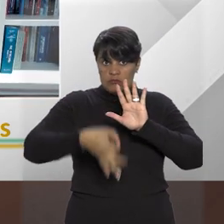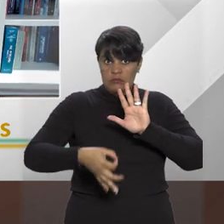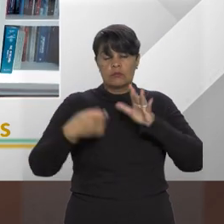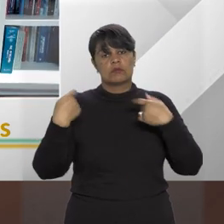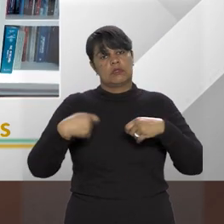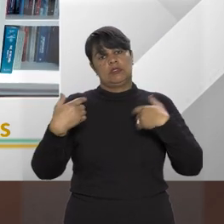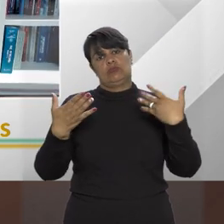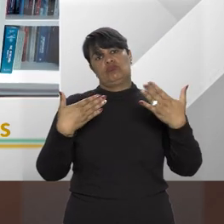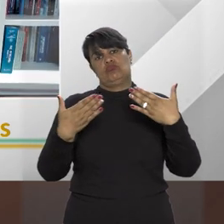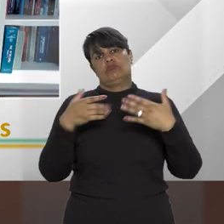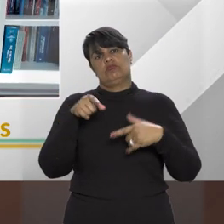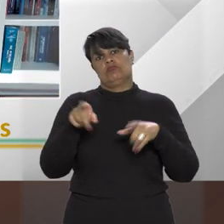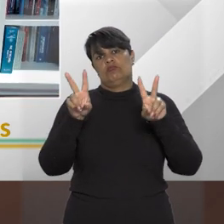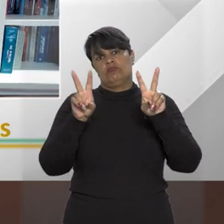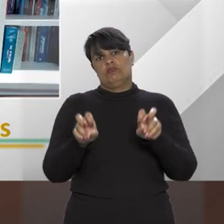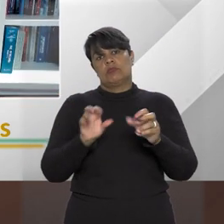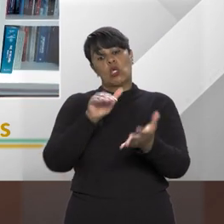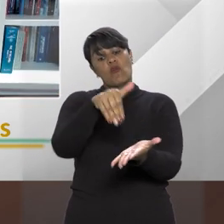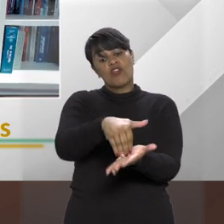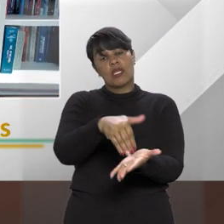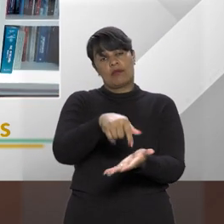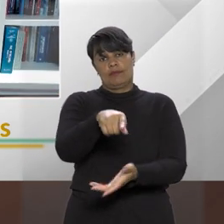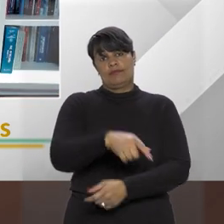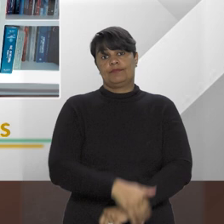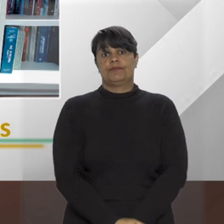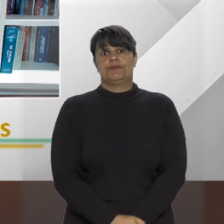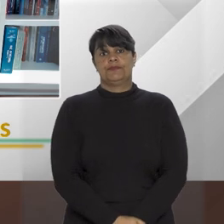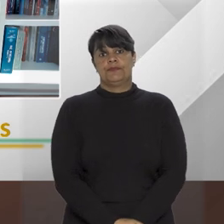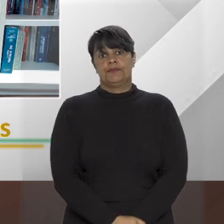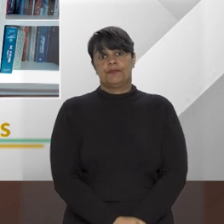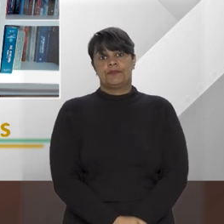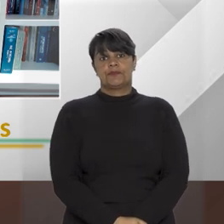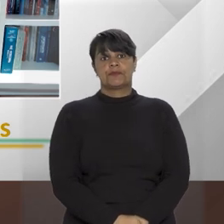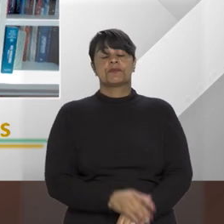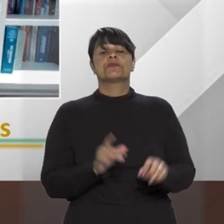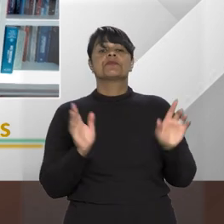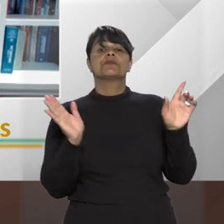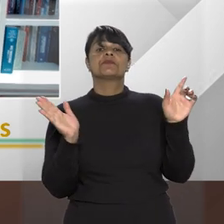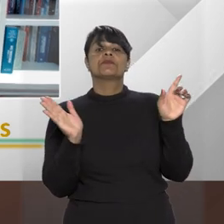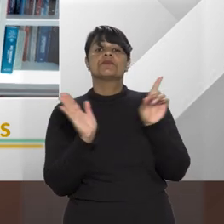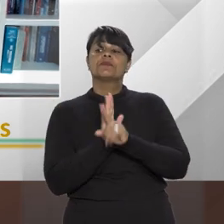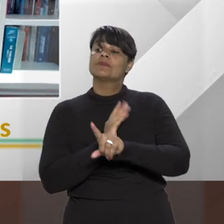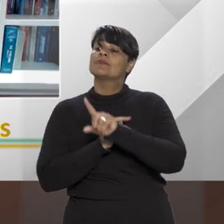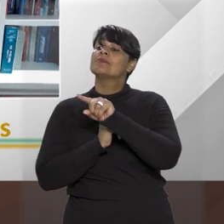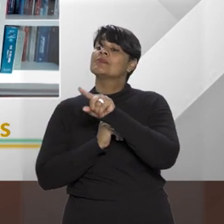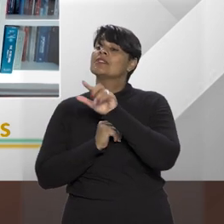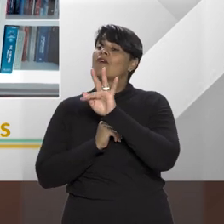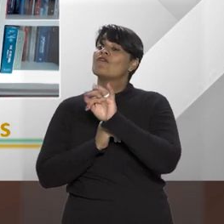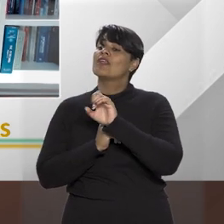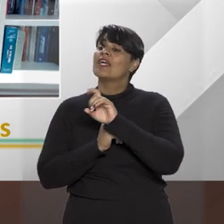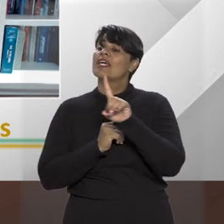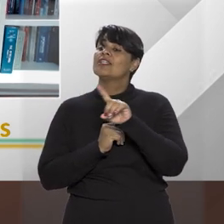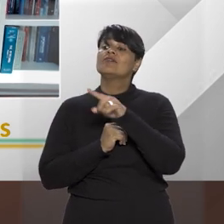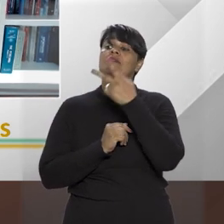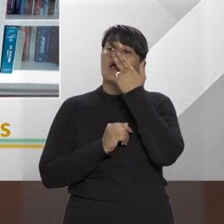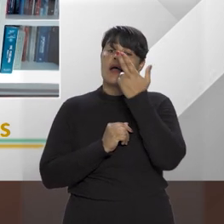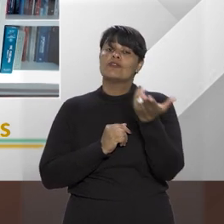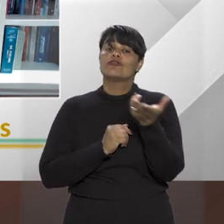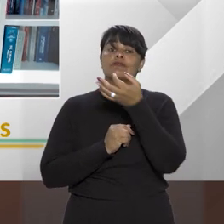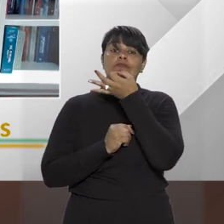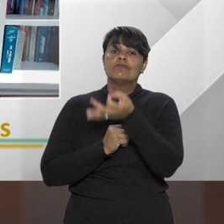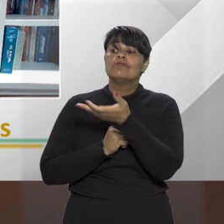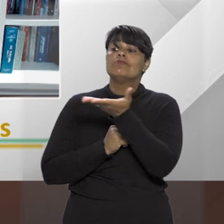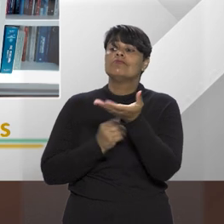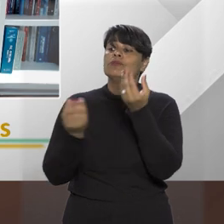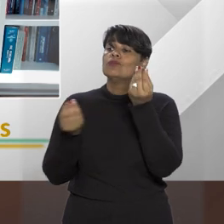Professor Didier, por favor, eu gostaria de ouvir as suas ponderações em relação a esse sistema multiportas, o que está faltando para ser bem implementado, amplamente implementado